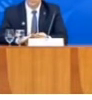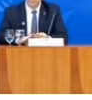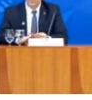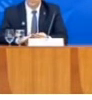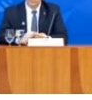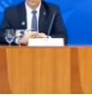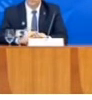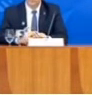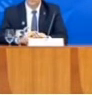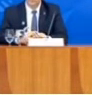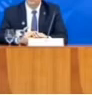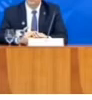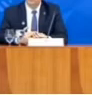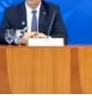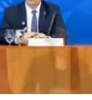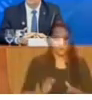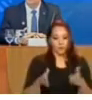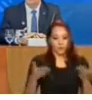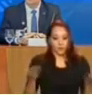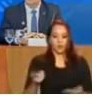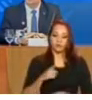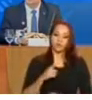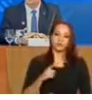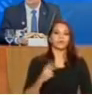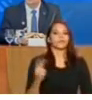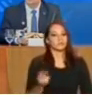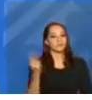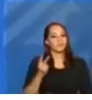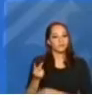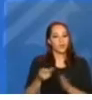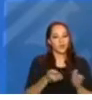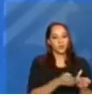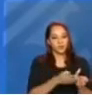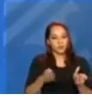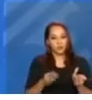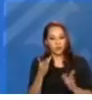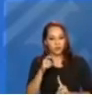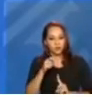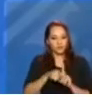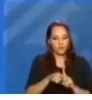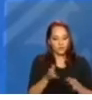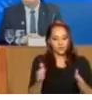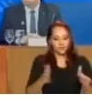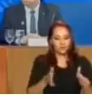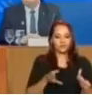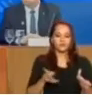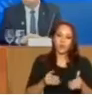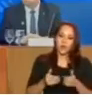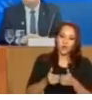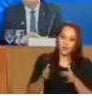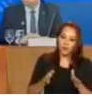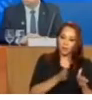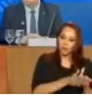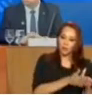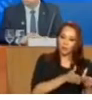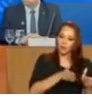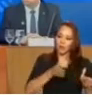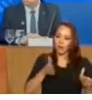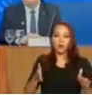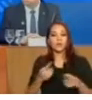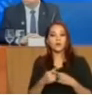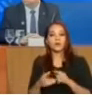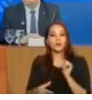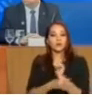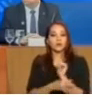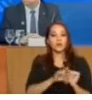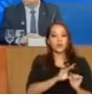Não, enquanto é válido os 3 meses, não. Vai ficar aberto o período todo, porque o que está garantido é que